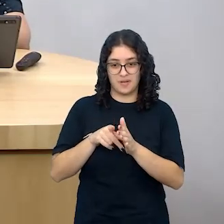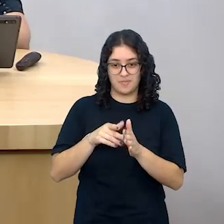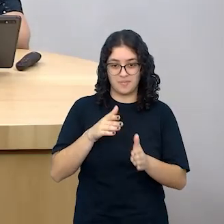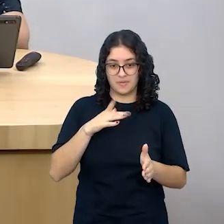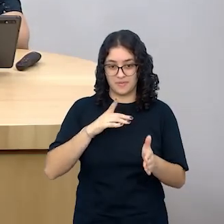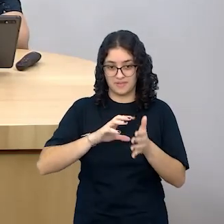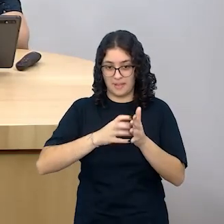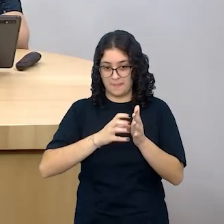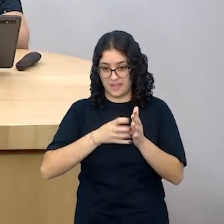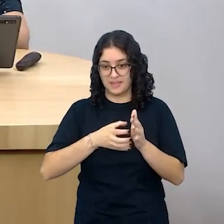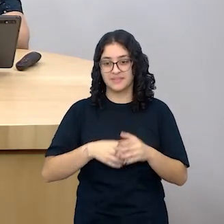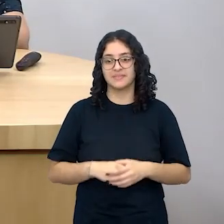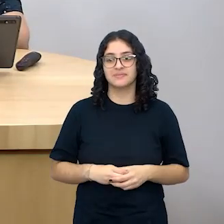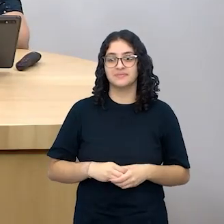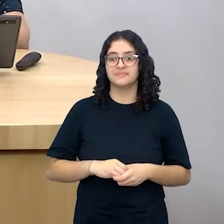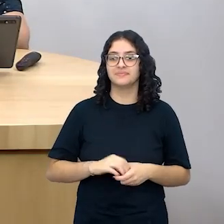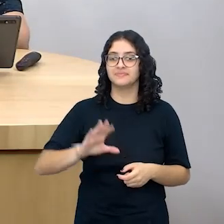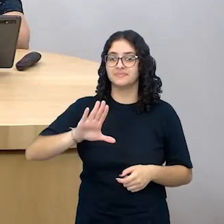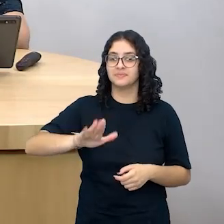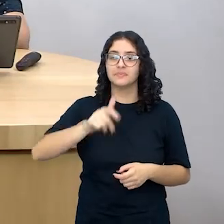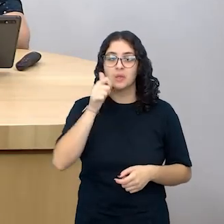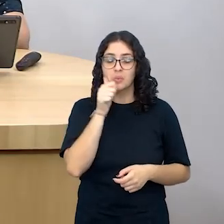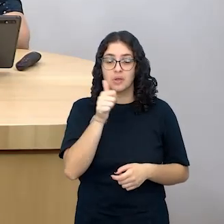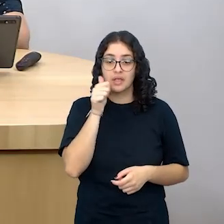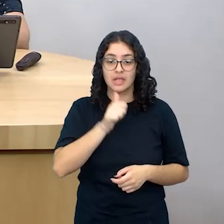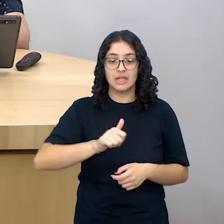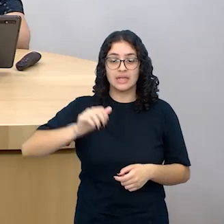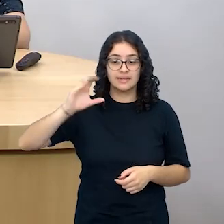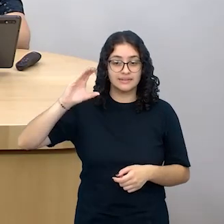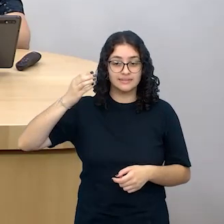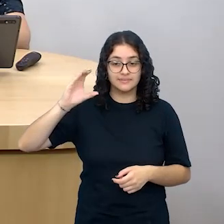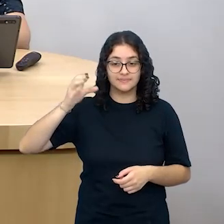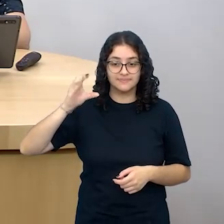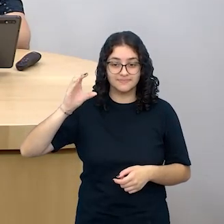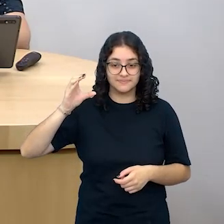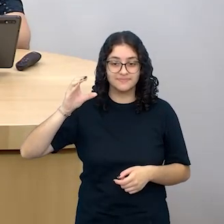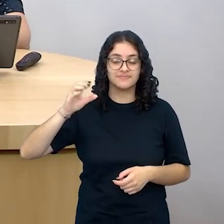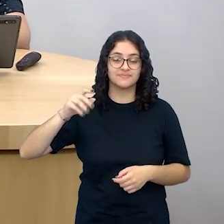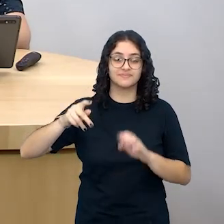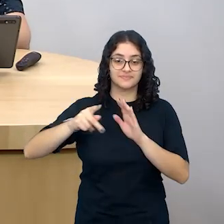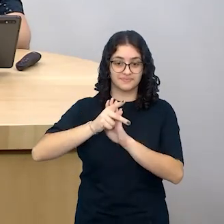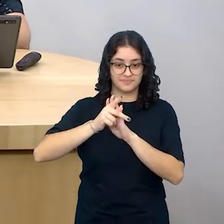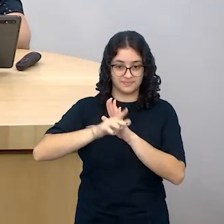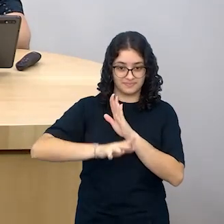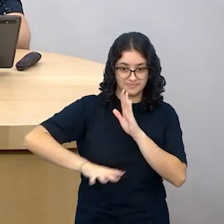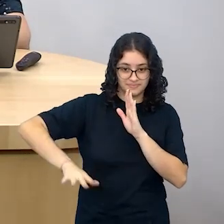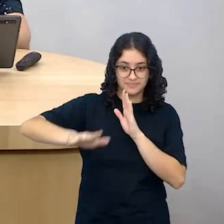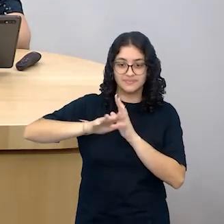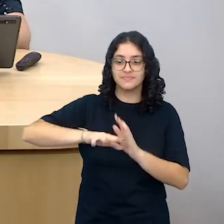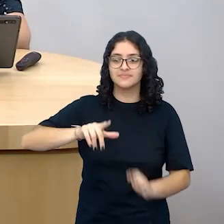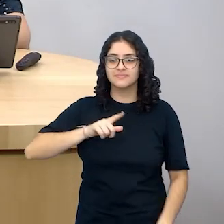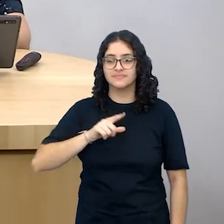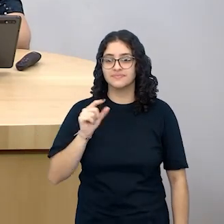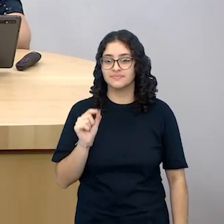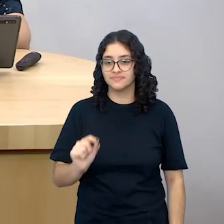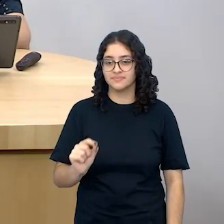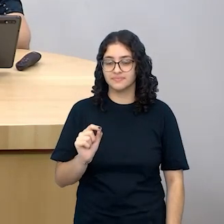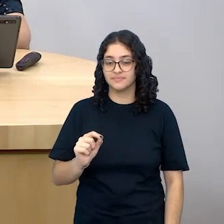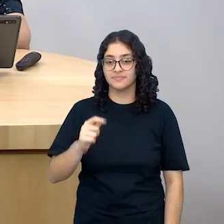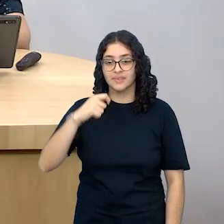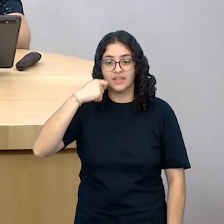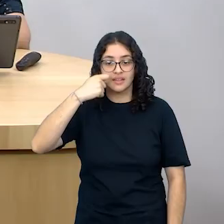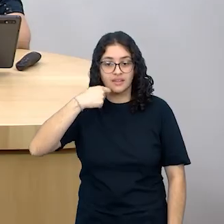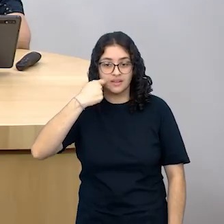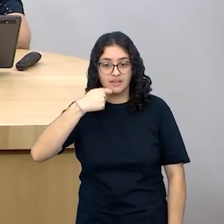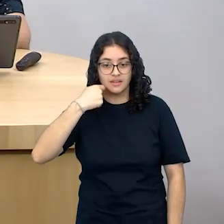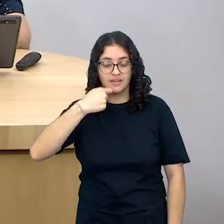não. E mulheres na ciência, né, na áreas das ciências, temos aqui a odontologia em torno de